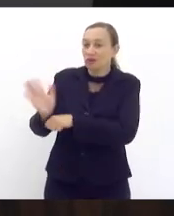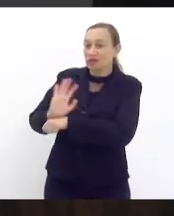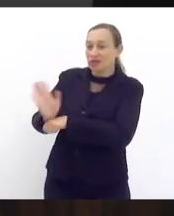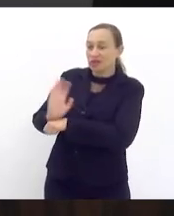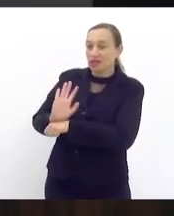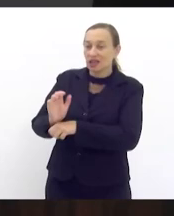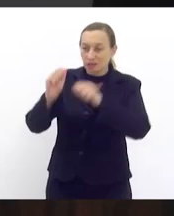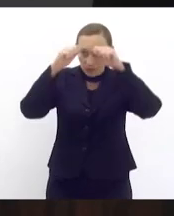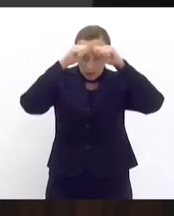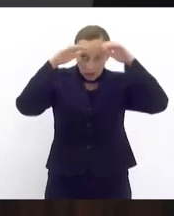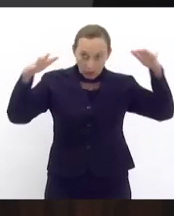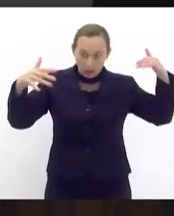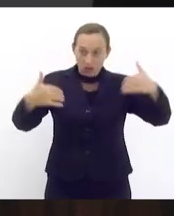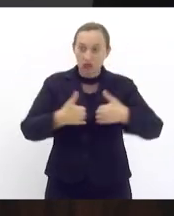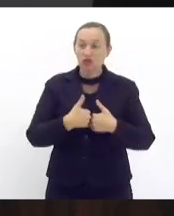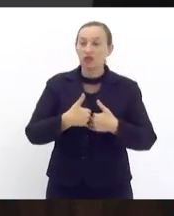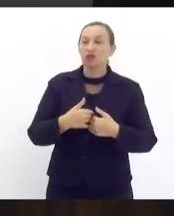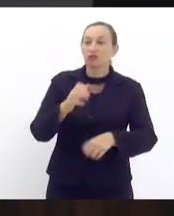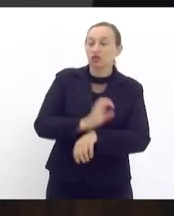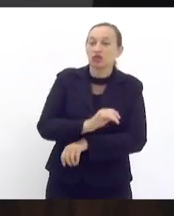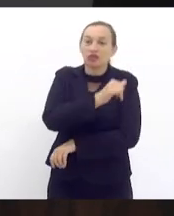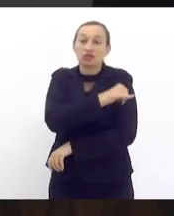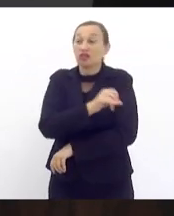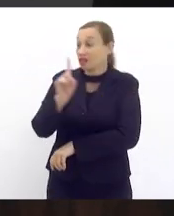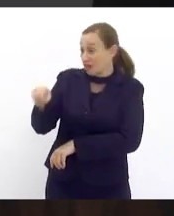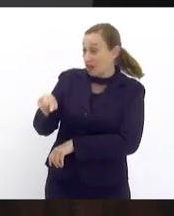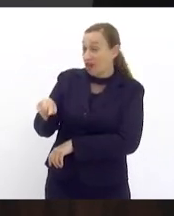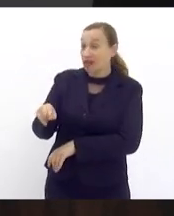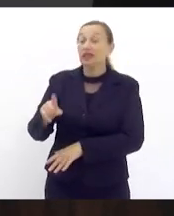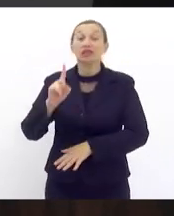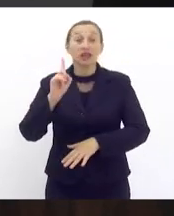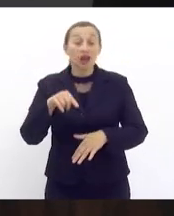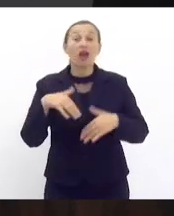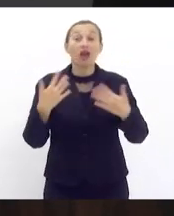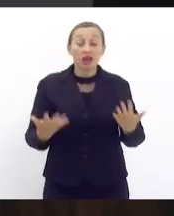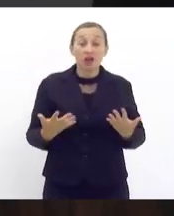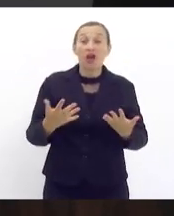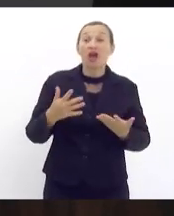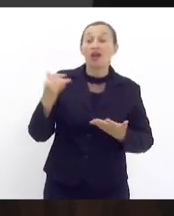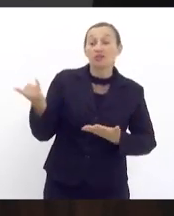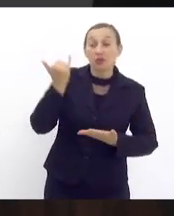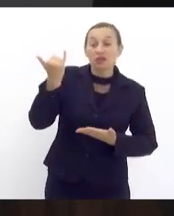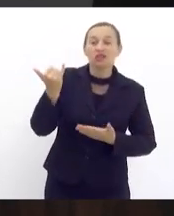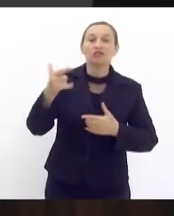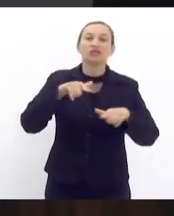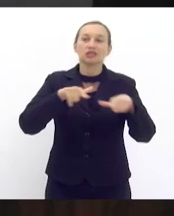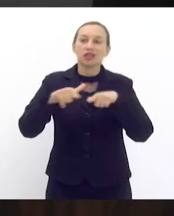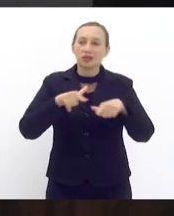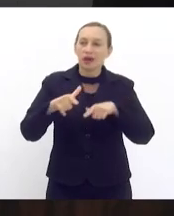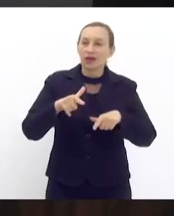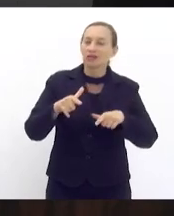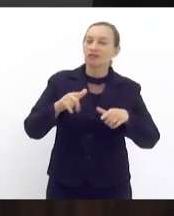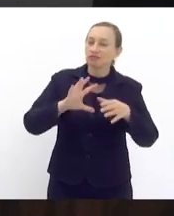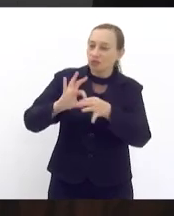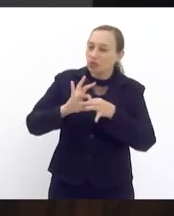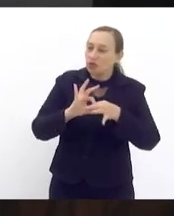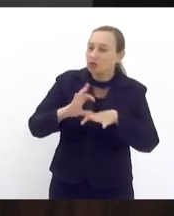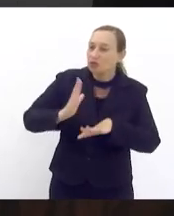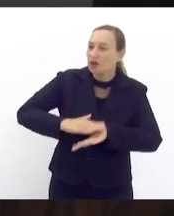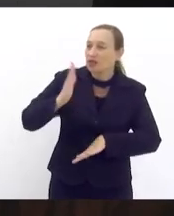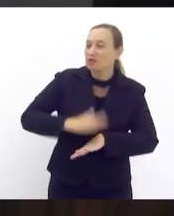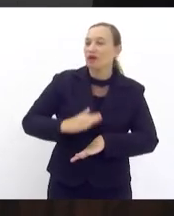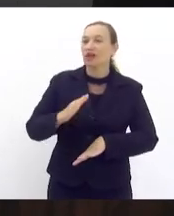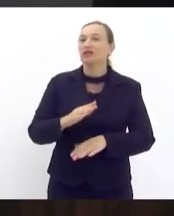do nosso Estado do Rio de Janeiro entendeu na fia né então isso é muito importante esse trabalho a gente cada vez nos unimos mais